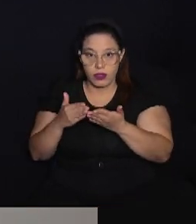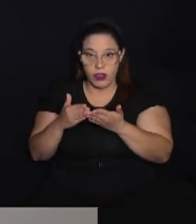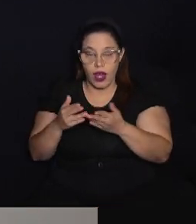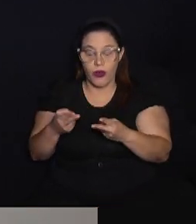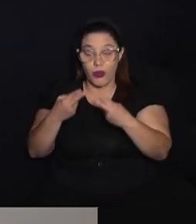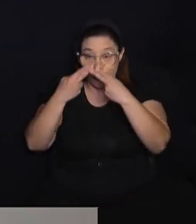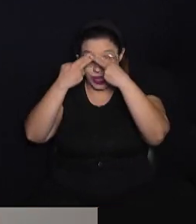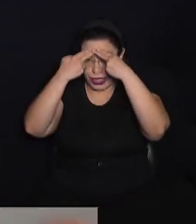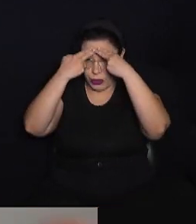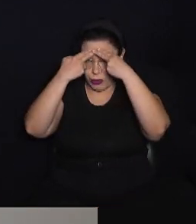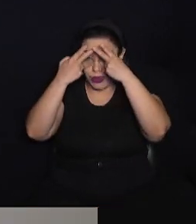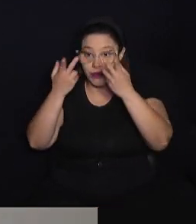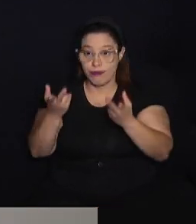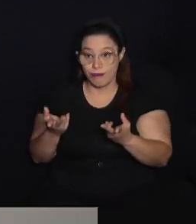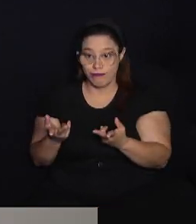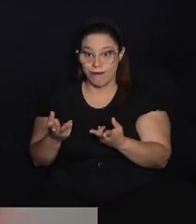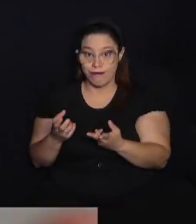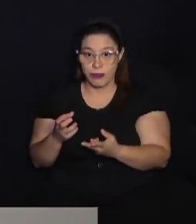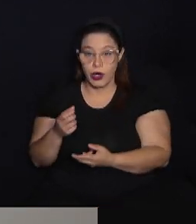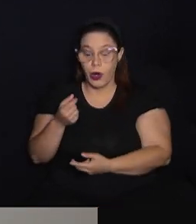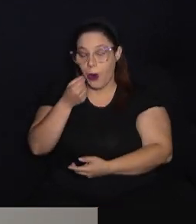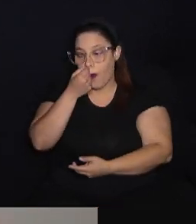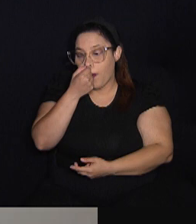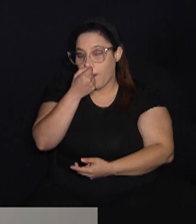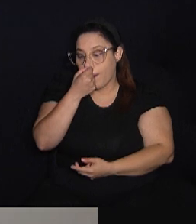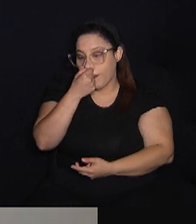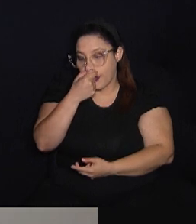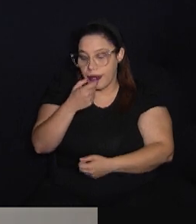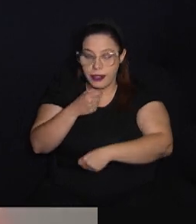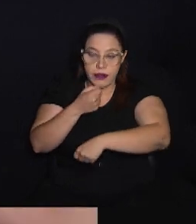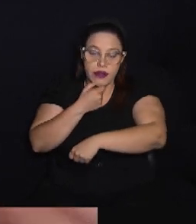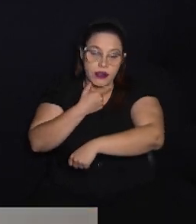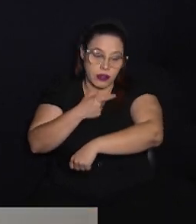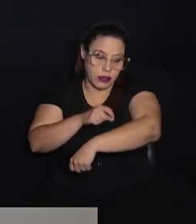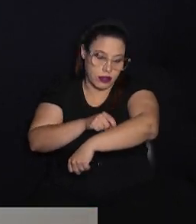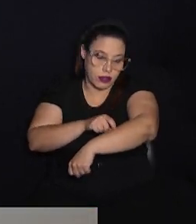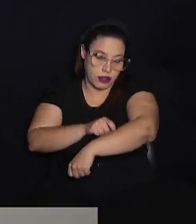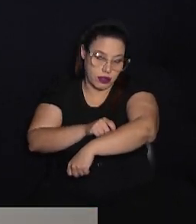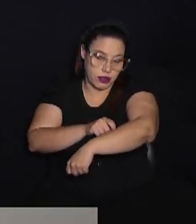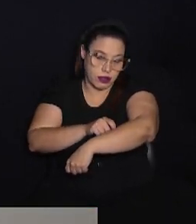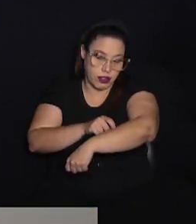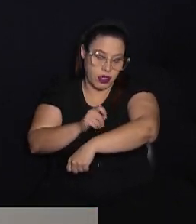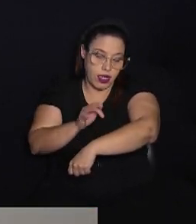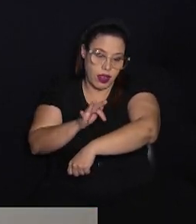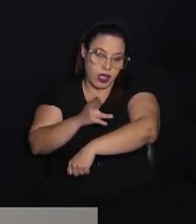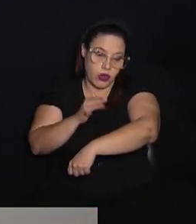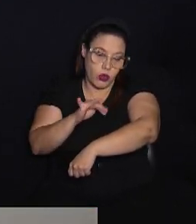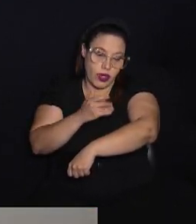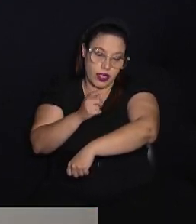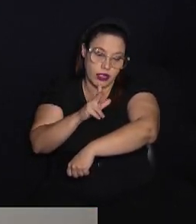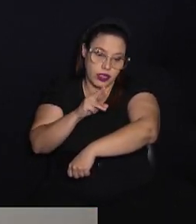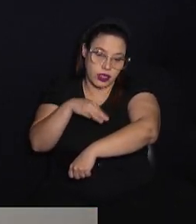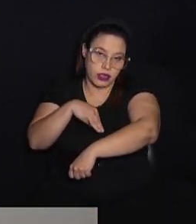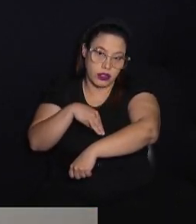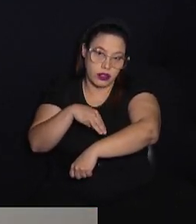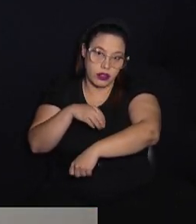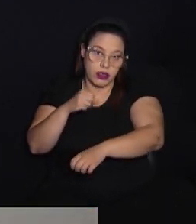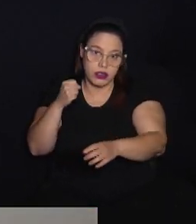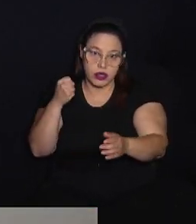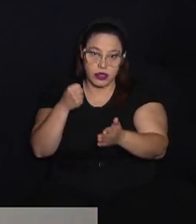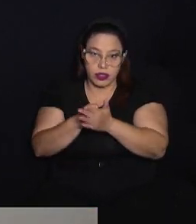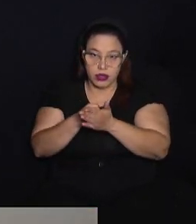trauma. Então, às vezes, o piercing, a tatuagem provoca um trauma na pele, e essa resposta